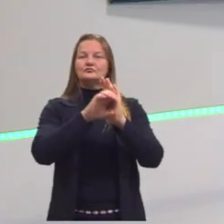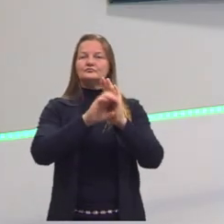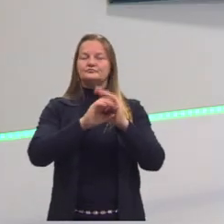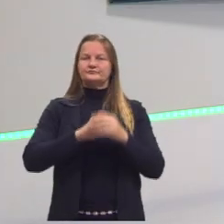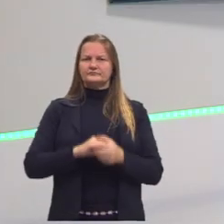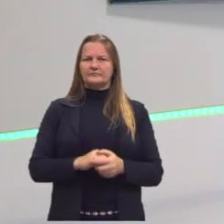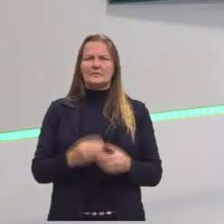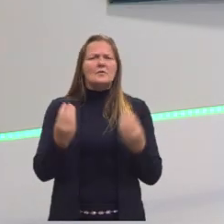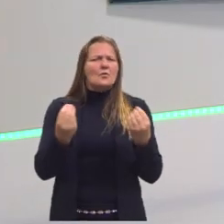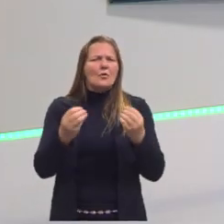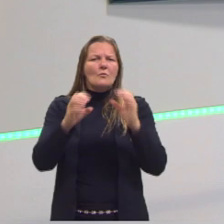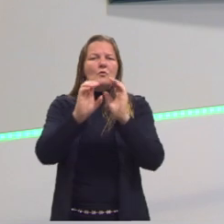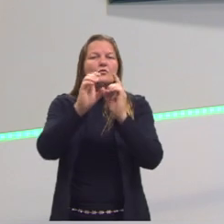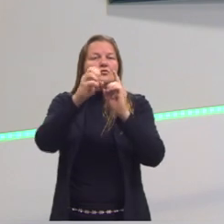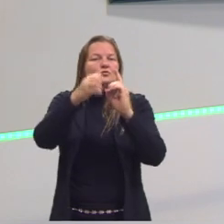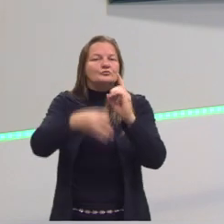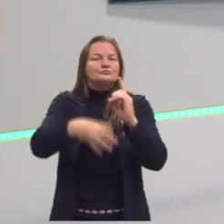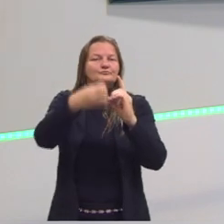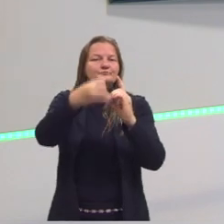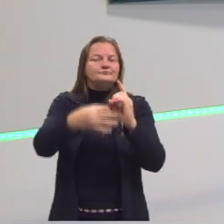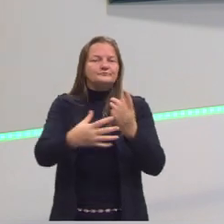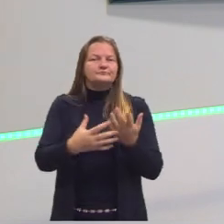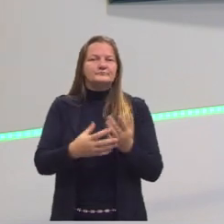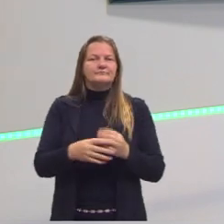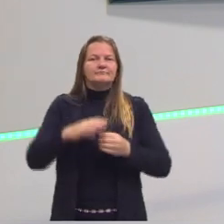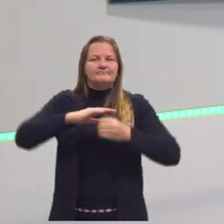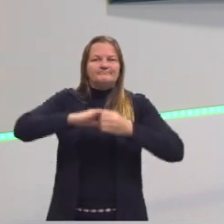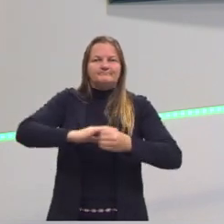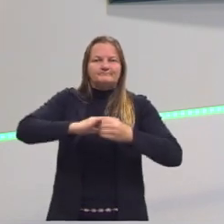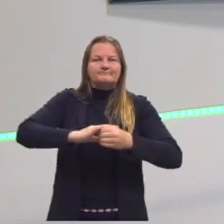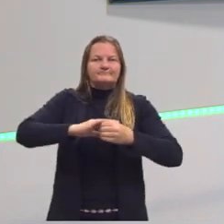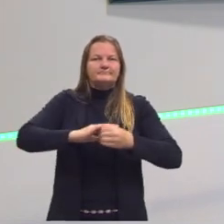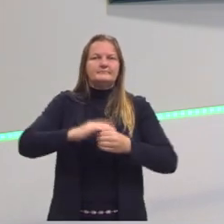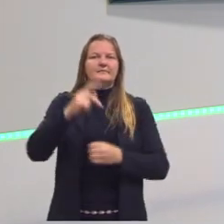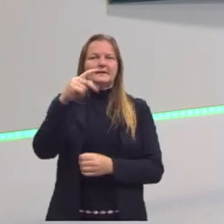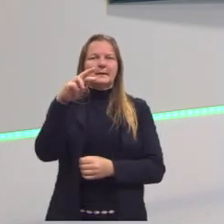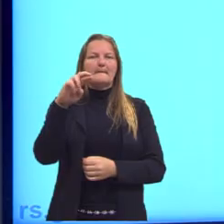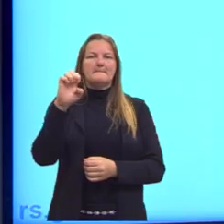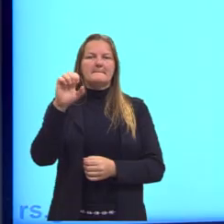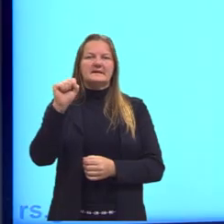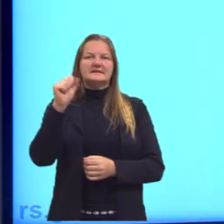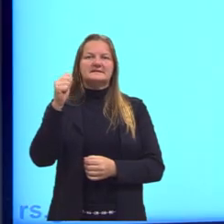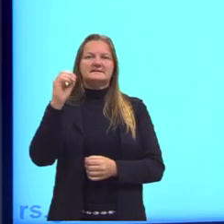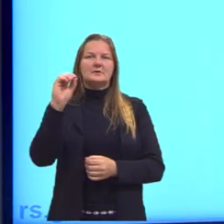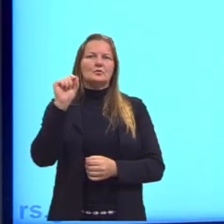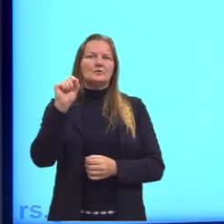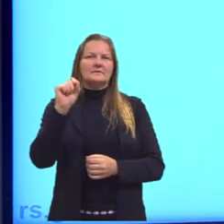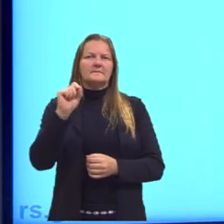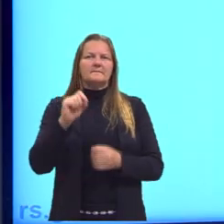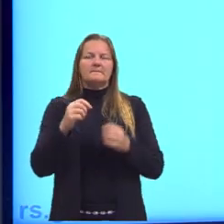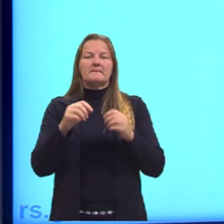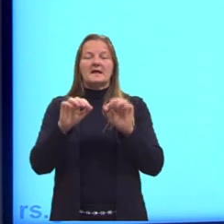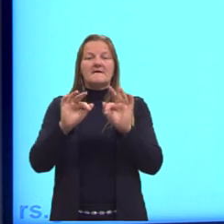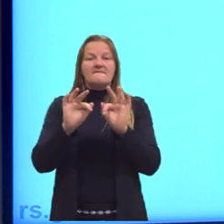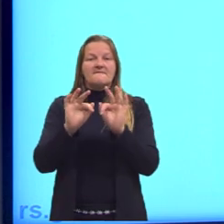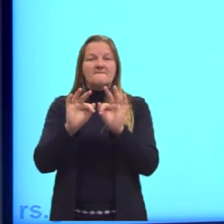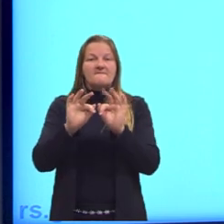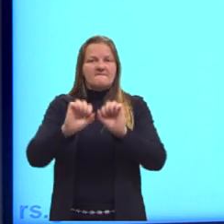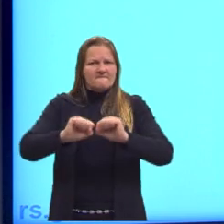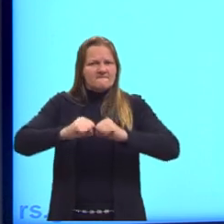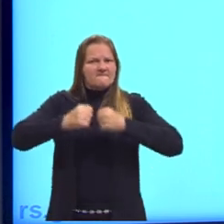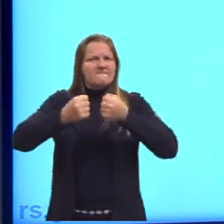como que a a pressão na nossa última aula a gente vai rever agora pressão é igual a força